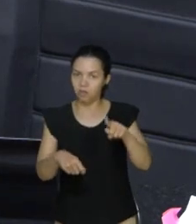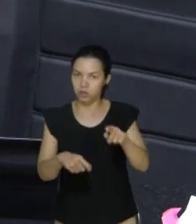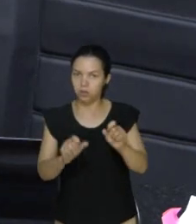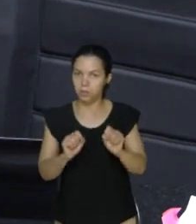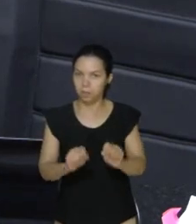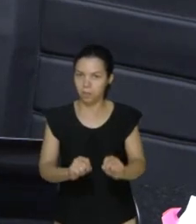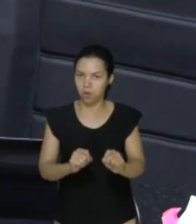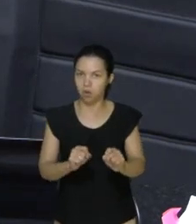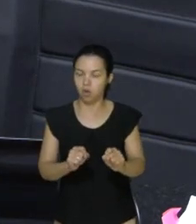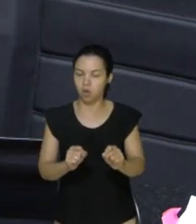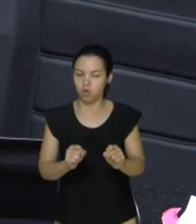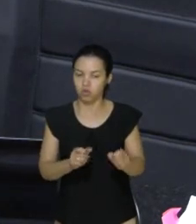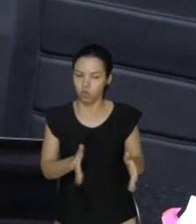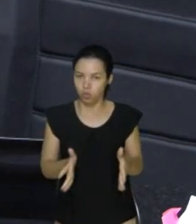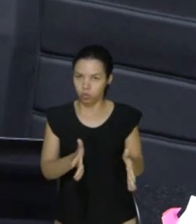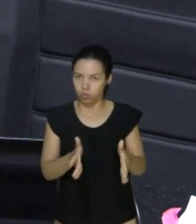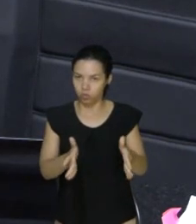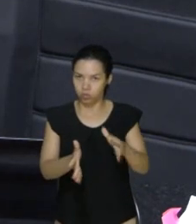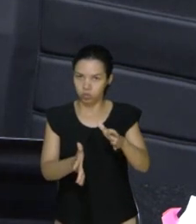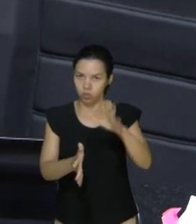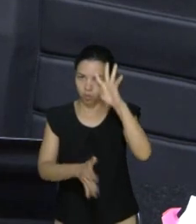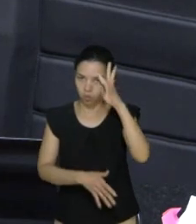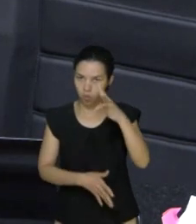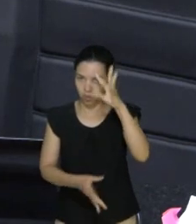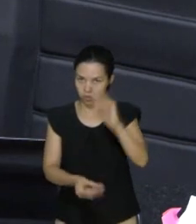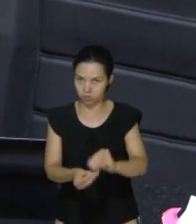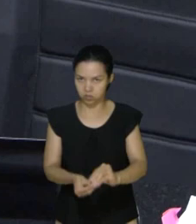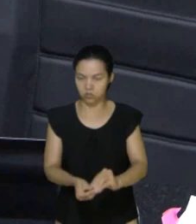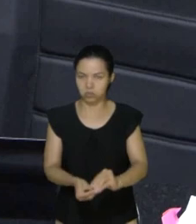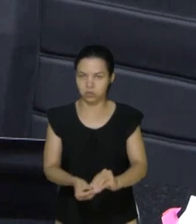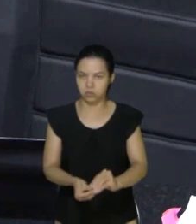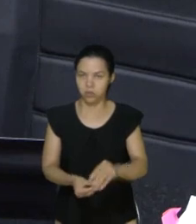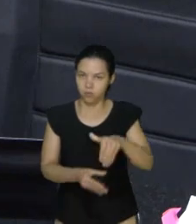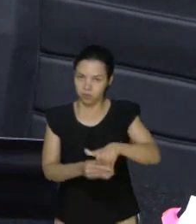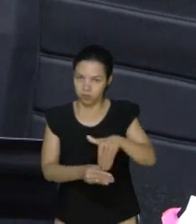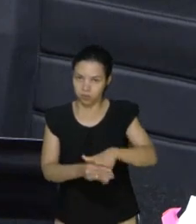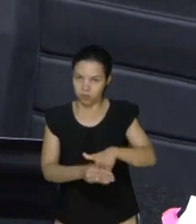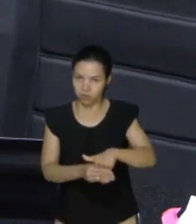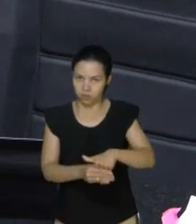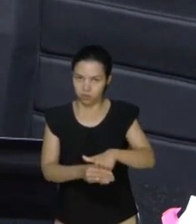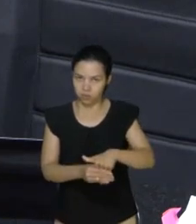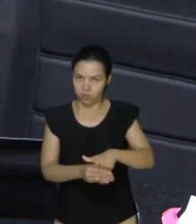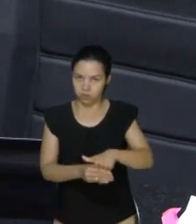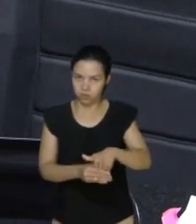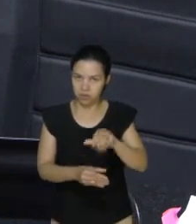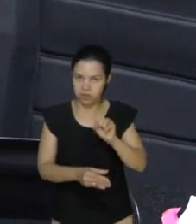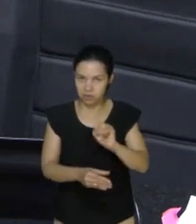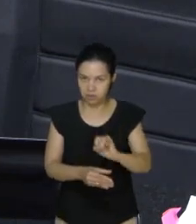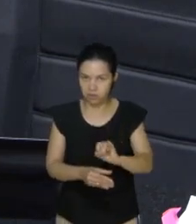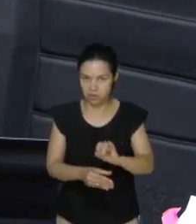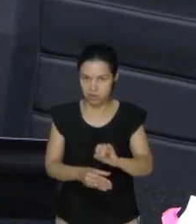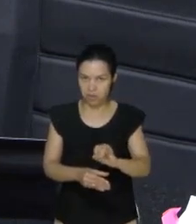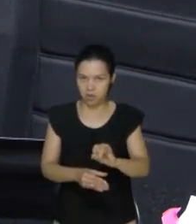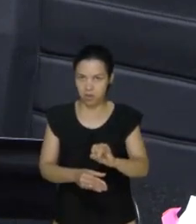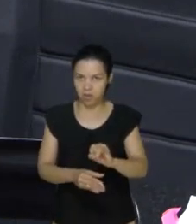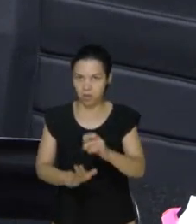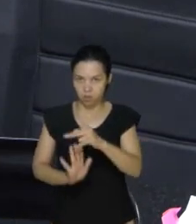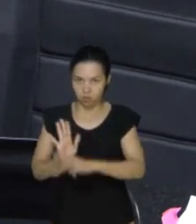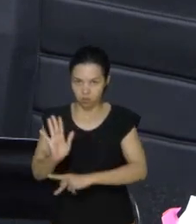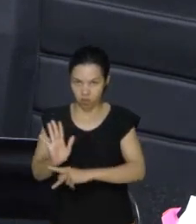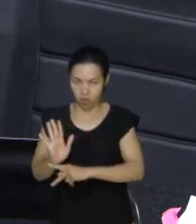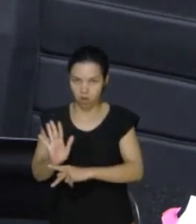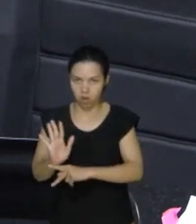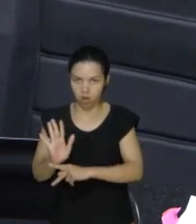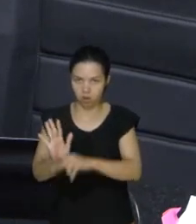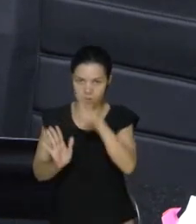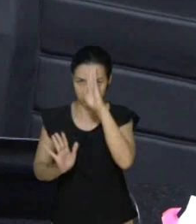conduzir o resultado de uma votação. Na originalidade, o voto seria negativo aqui. Para vocês atingirem o objetivo